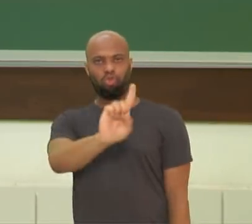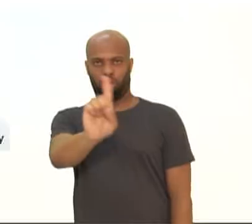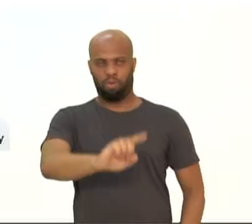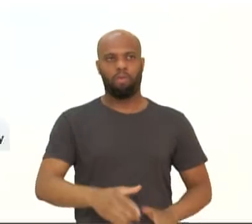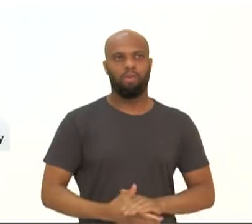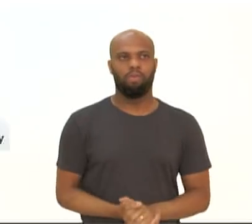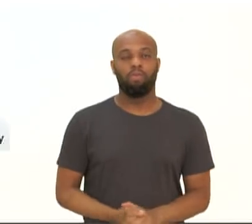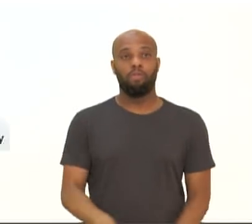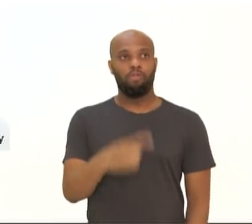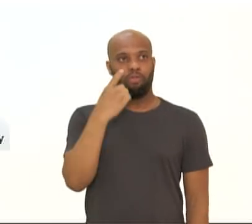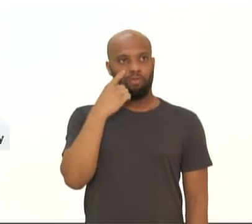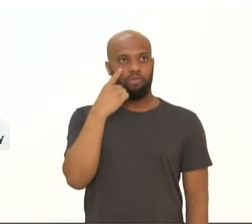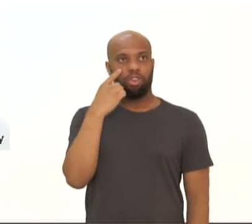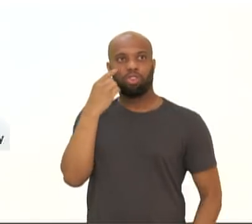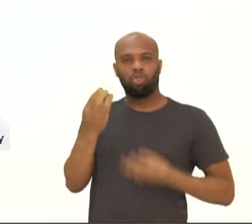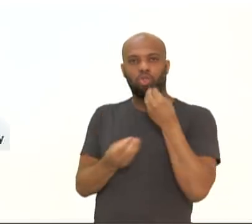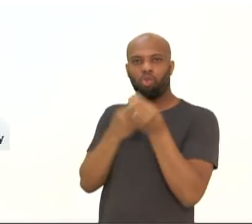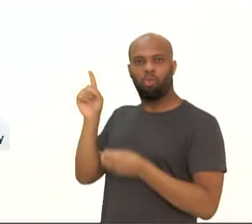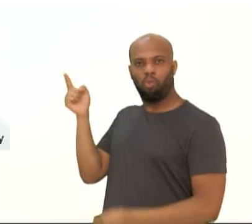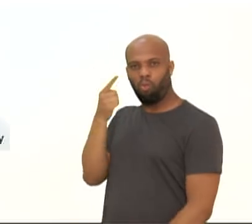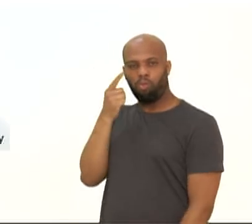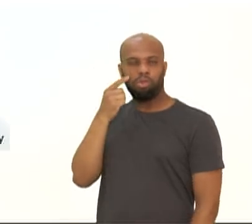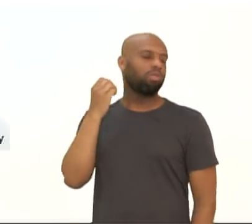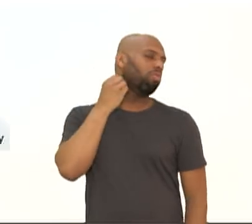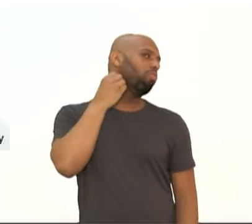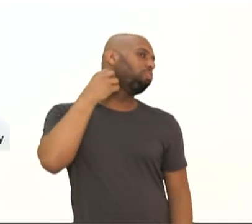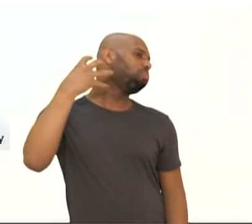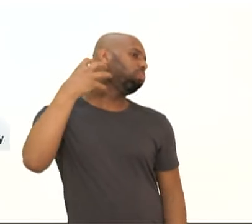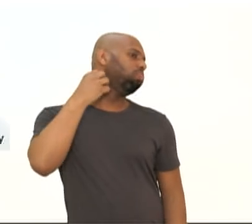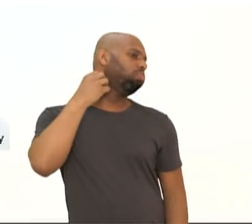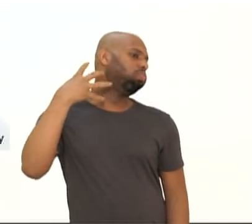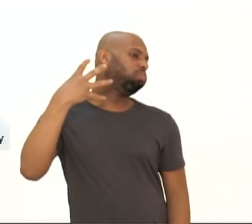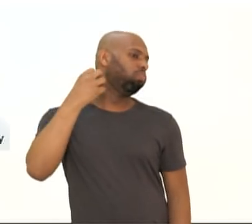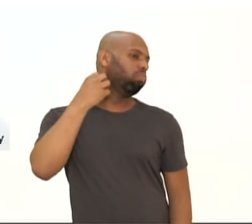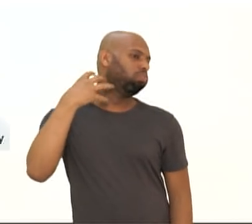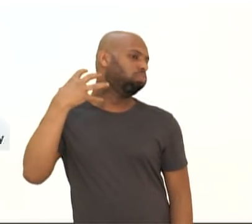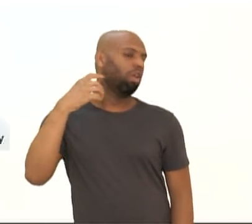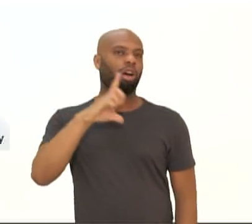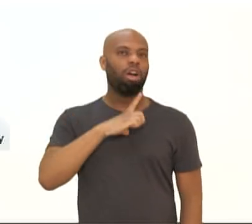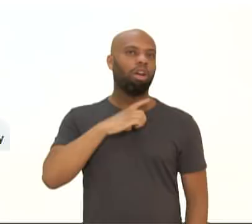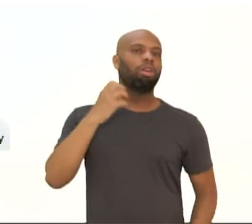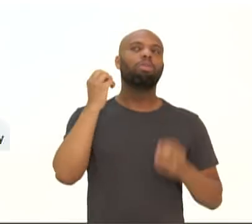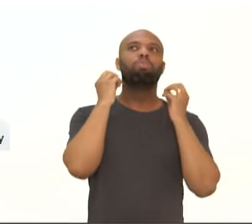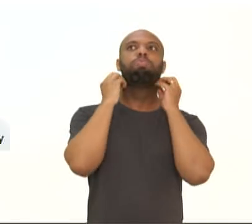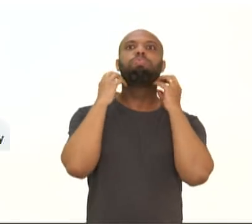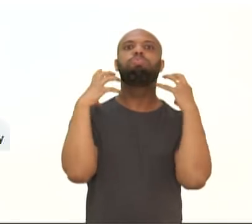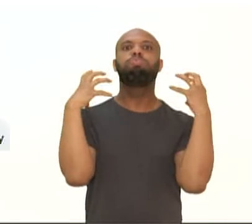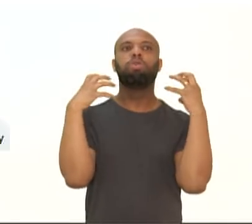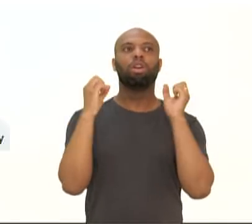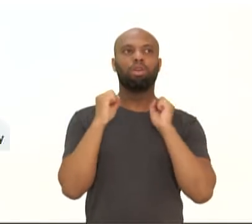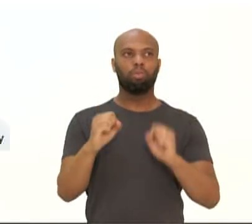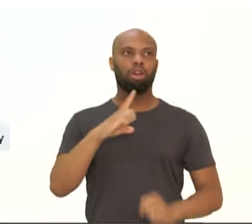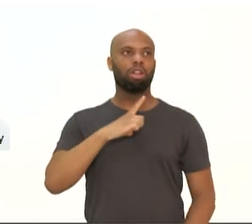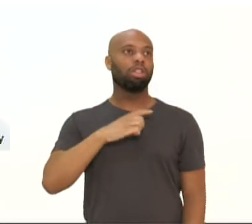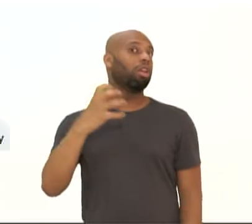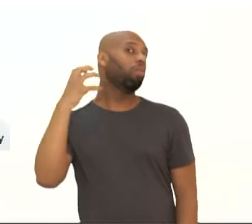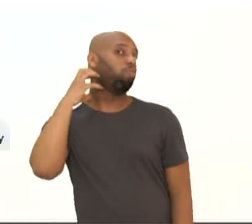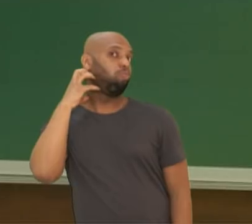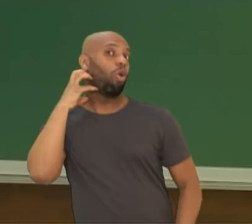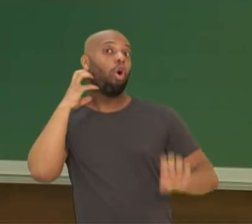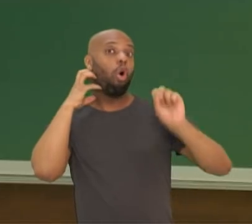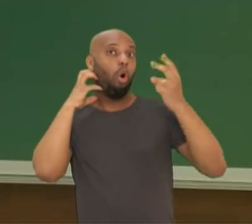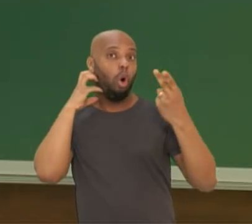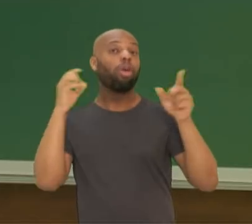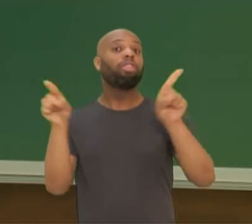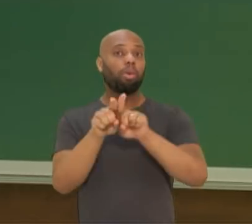Olha só, então, aqui, como a cachumba, né, afeta as glândulas, elas ficam bem inchadas, então pode acabar acontecendo de um